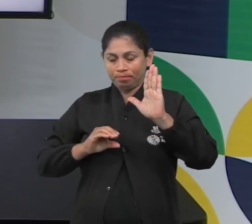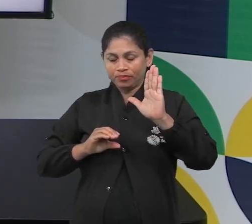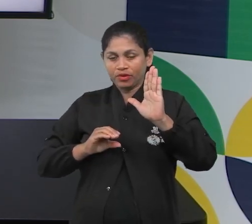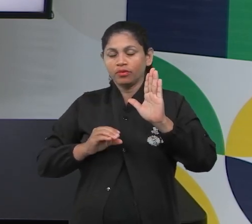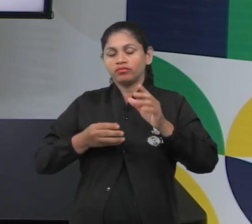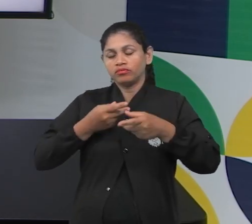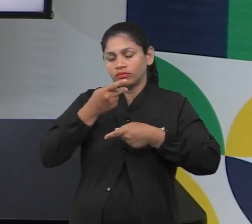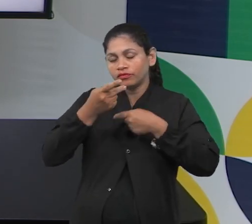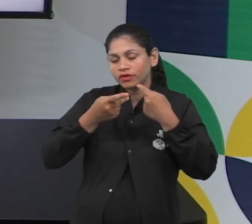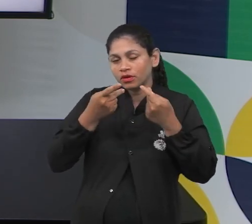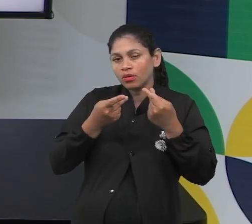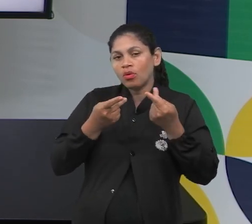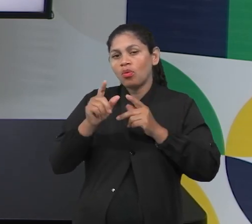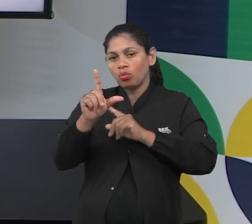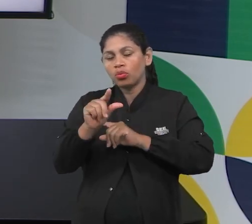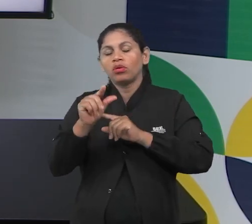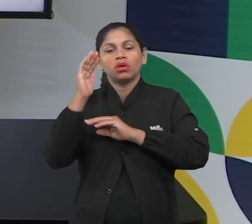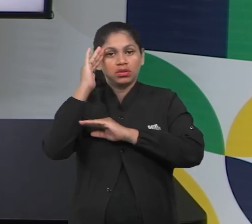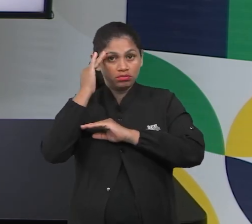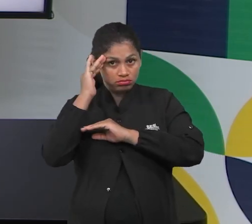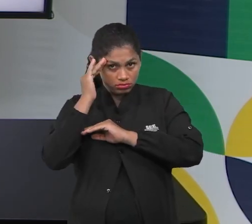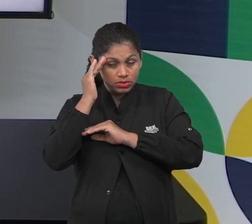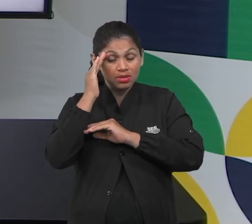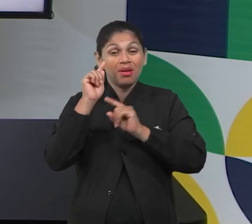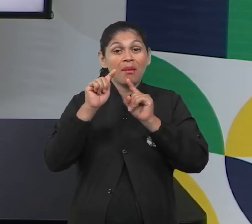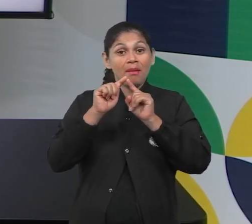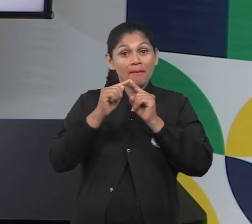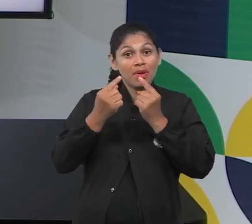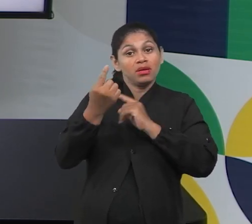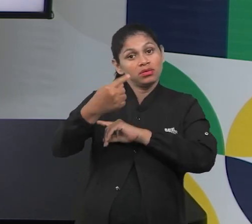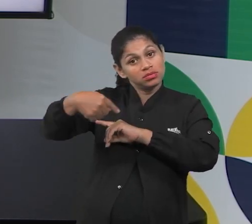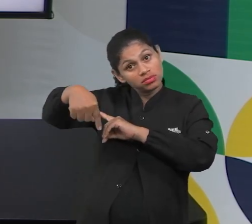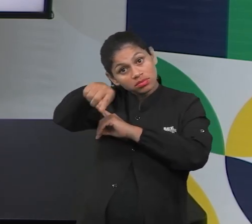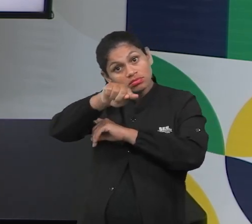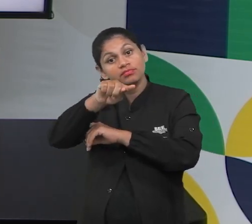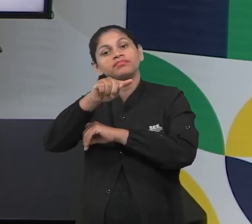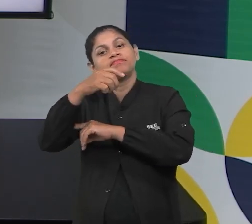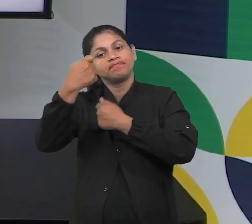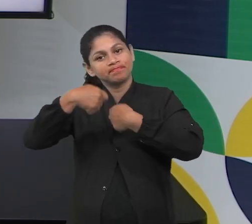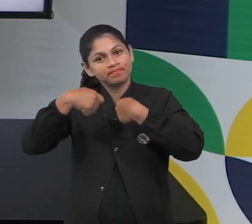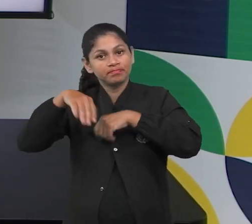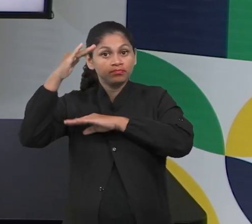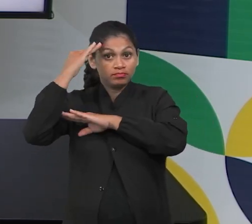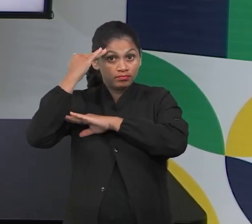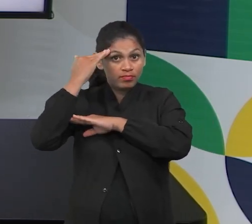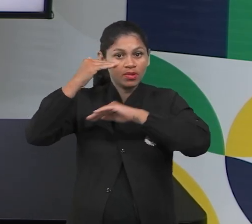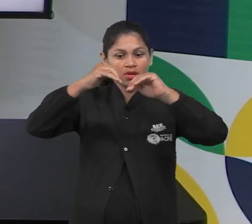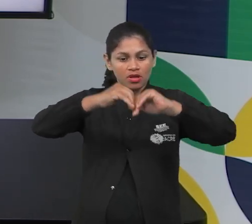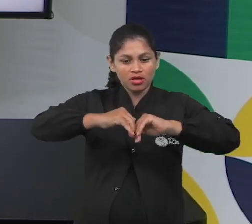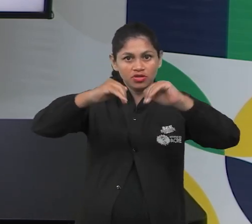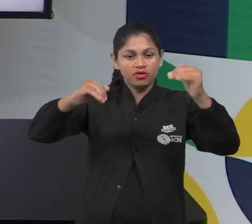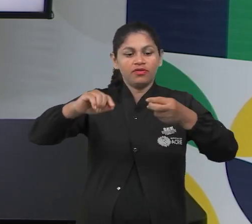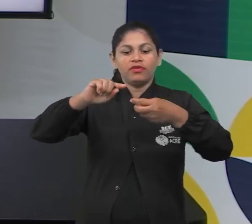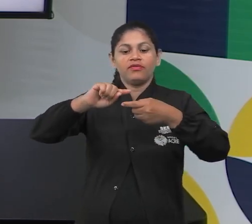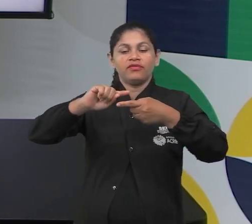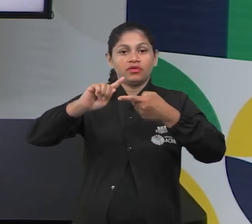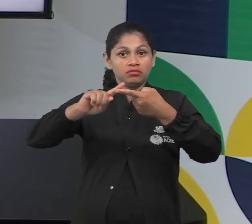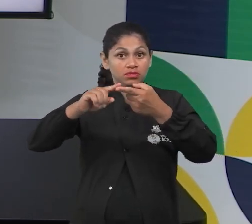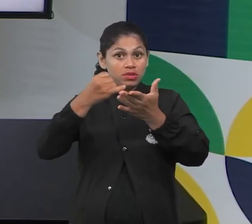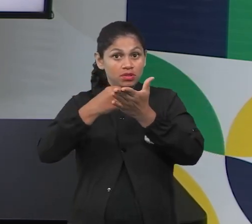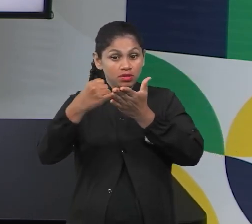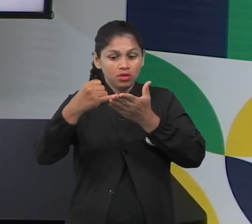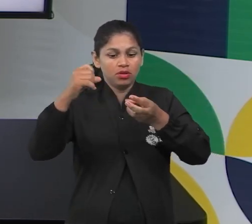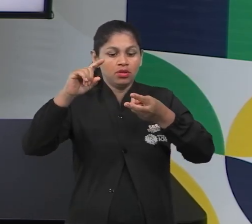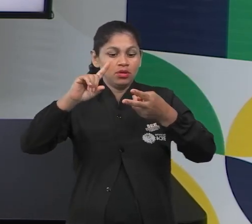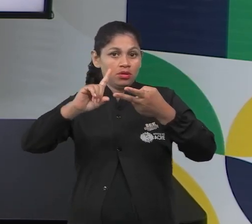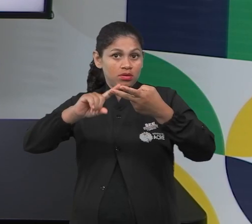entende a composição direitinho. Mas o que vocês precisam saber de início é que toda a redação do Enem vai ser dividida primeiro na introdução,